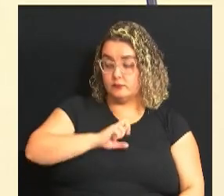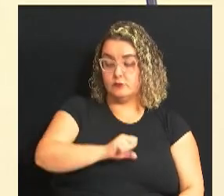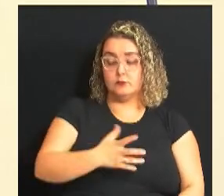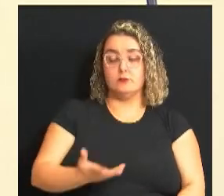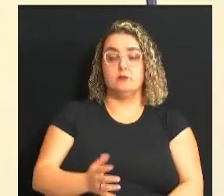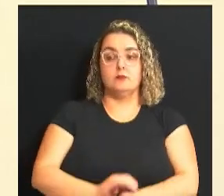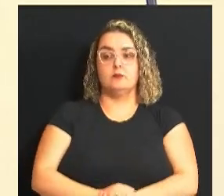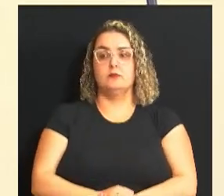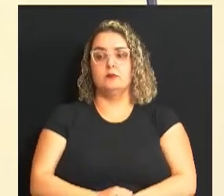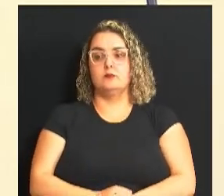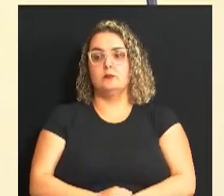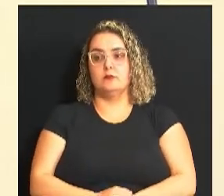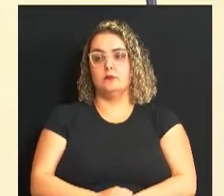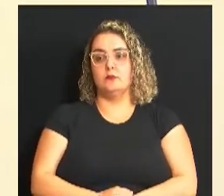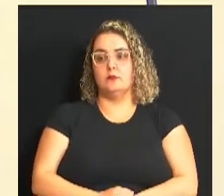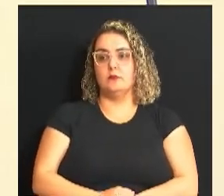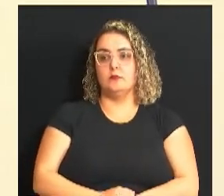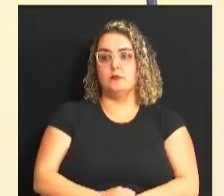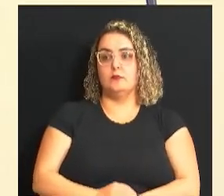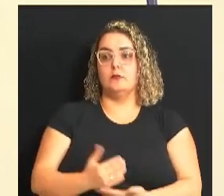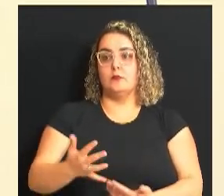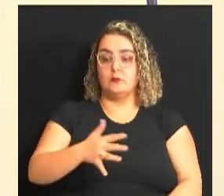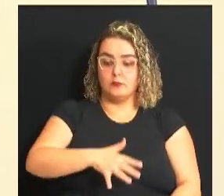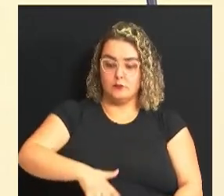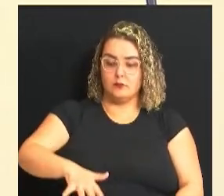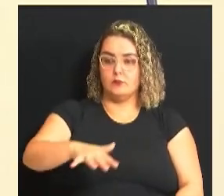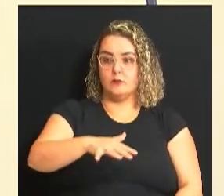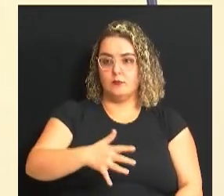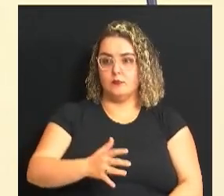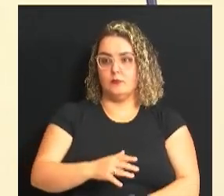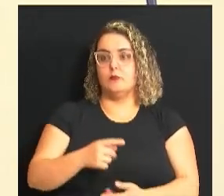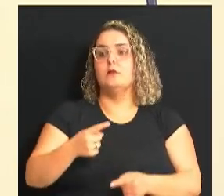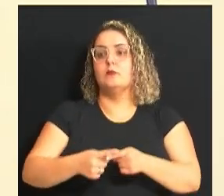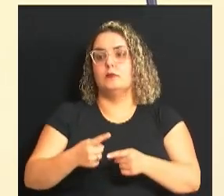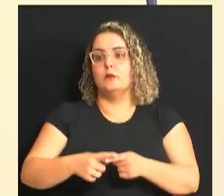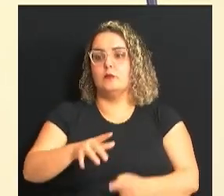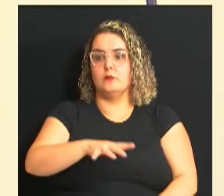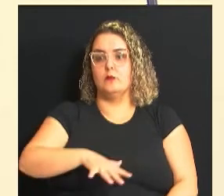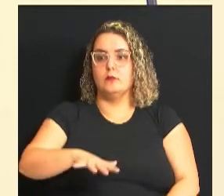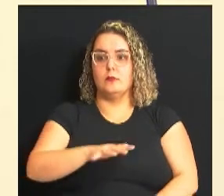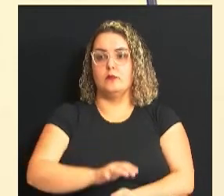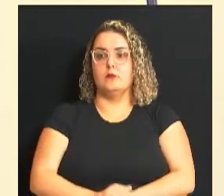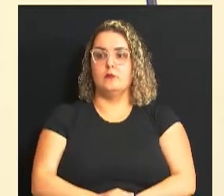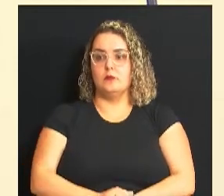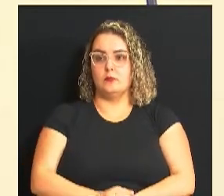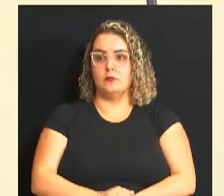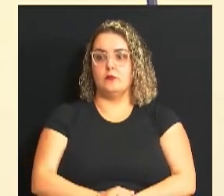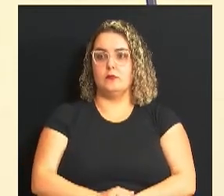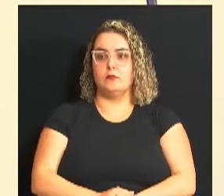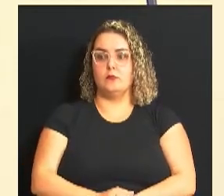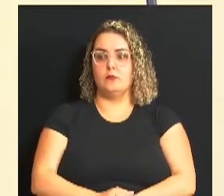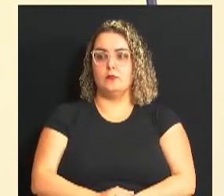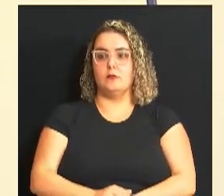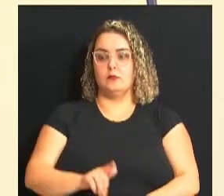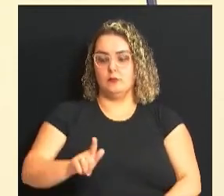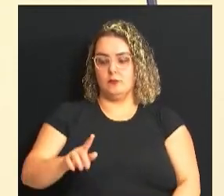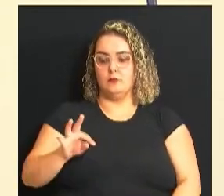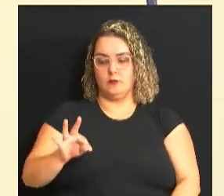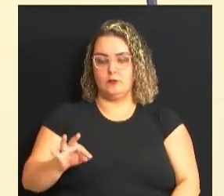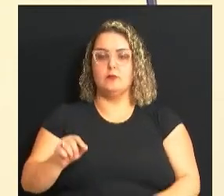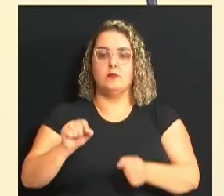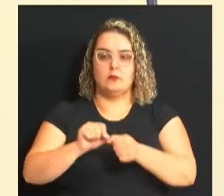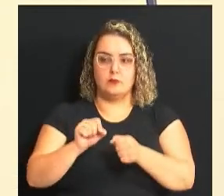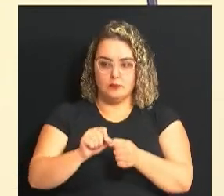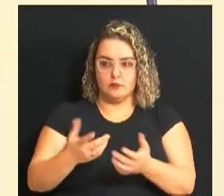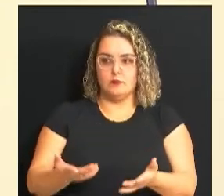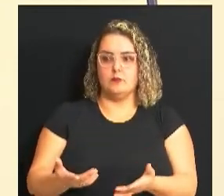um pouco redundante, qual a região? E por que essa região? Junto neste GT foi feito um levantamento